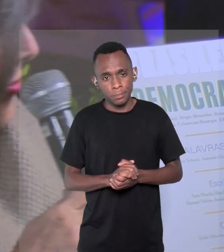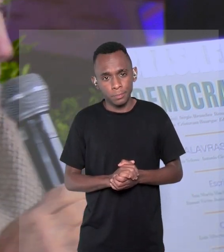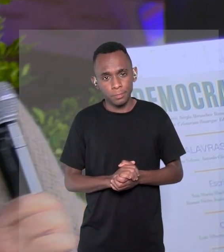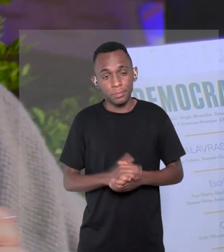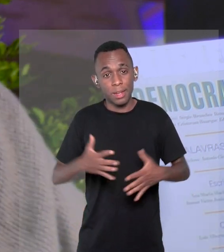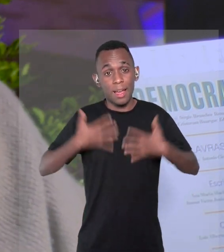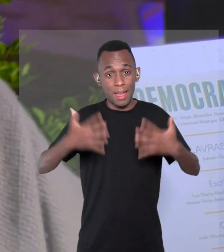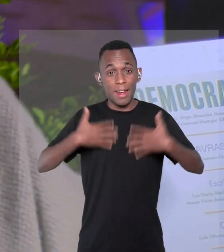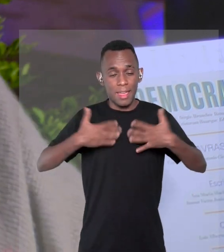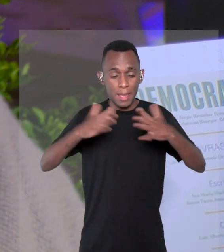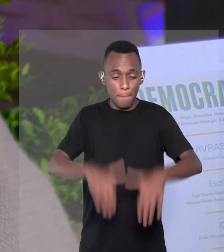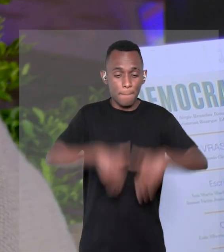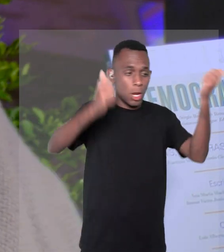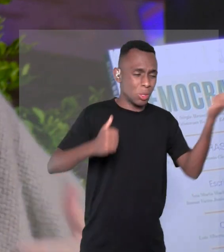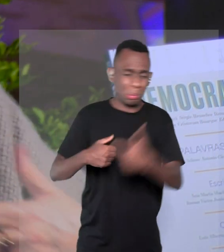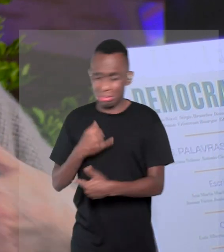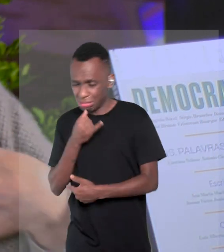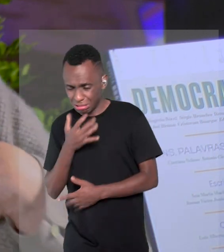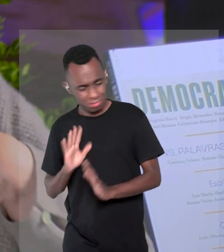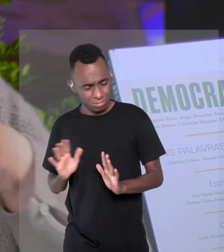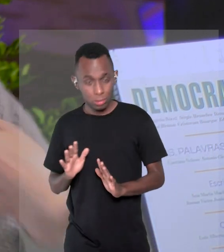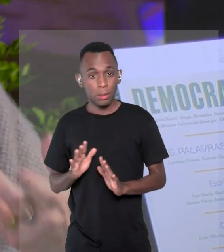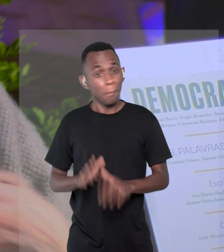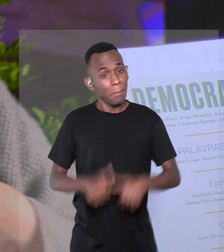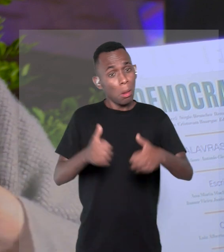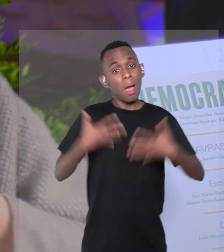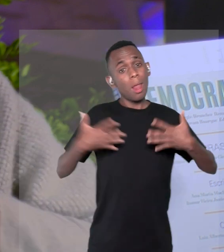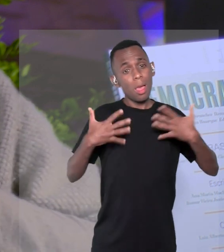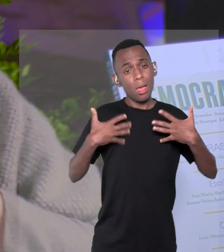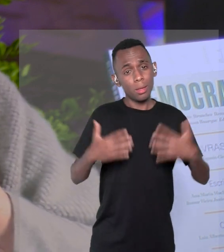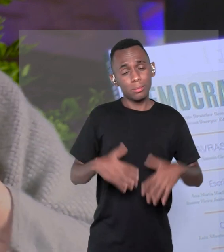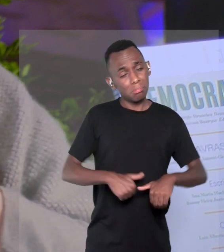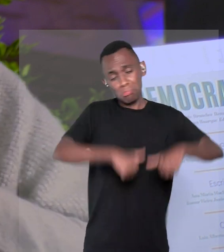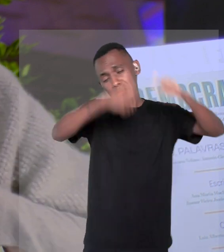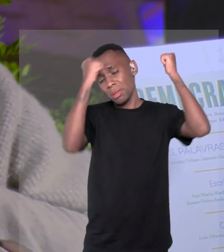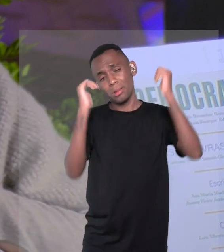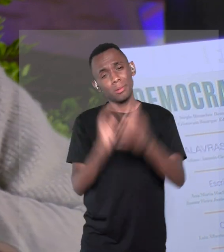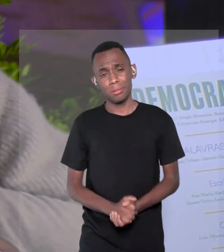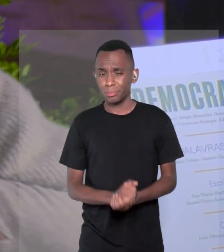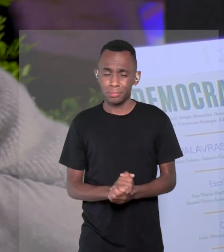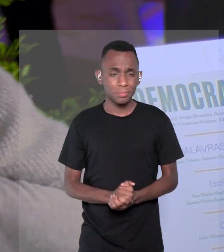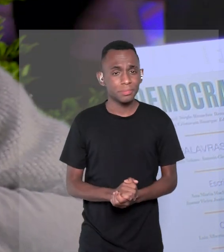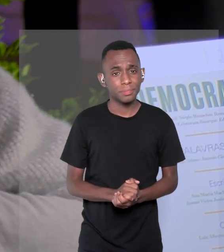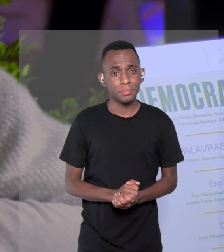isso. Então, eu também sou